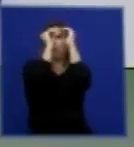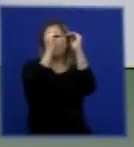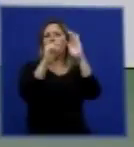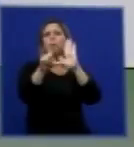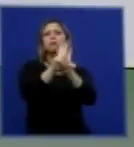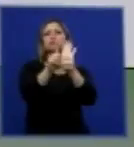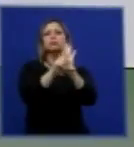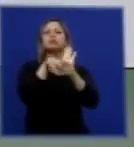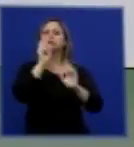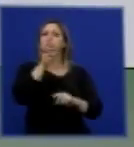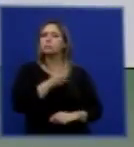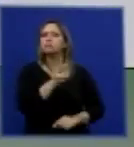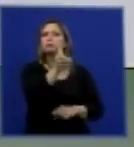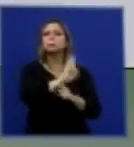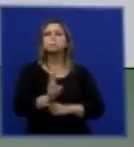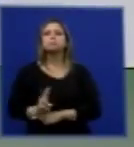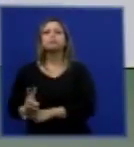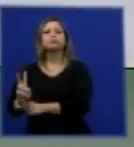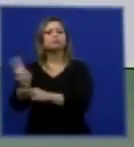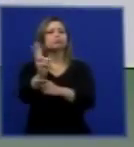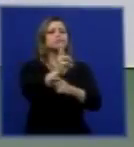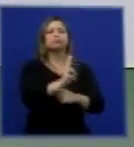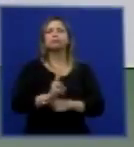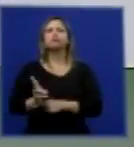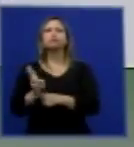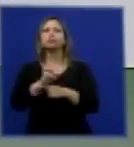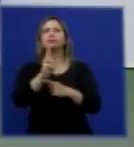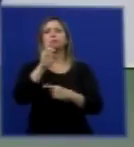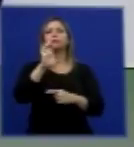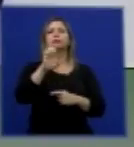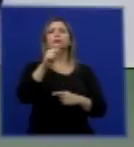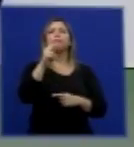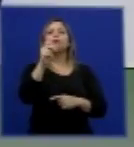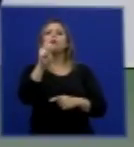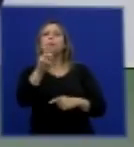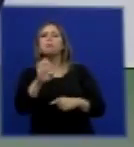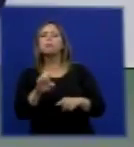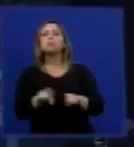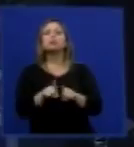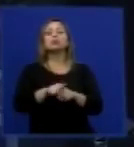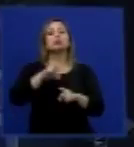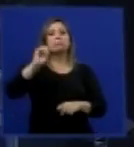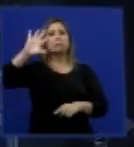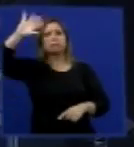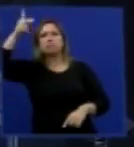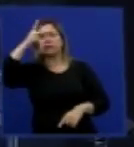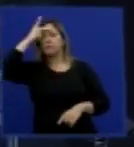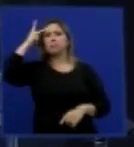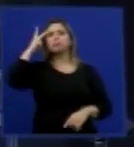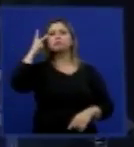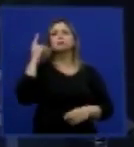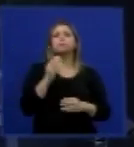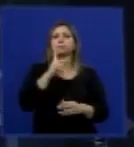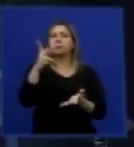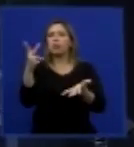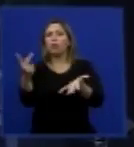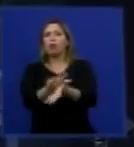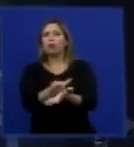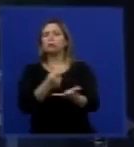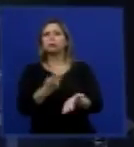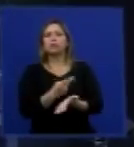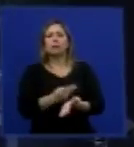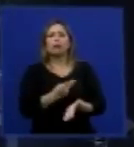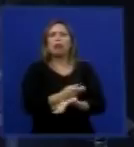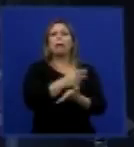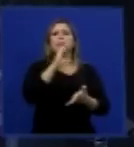fiscalizadas pelo IAP se vez por outra alguém eh comete uma ação criminosa